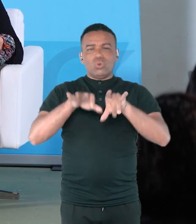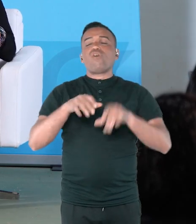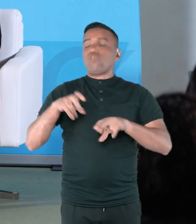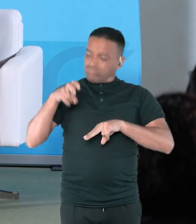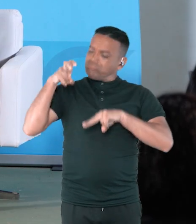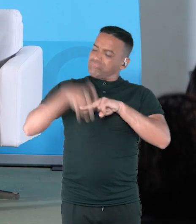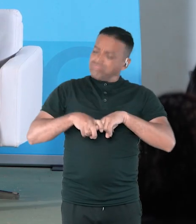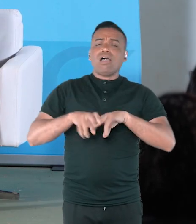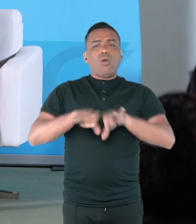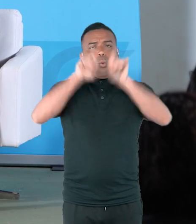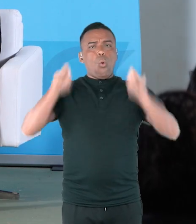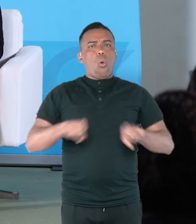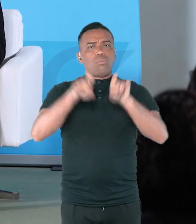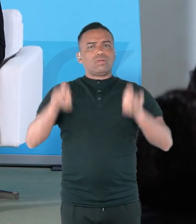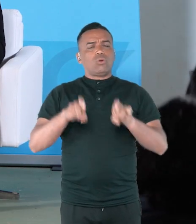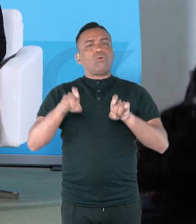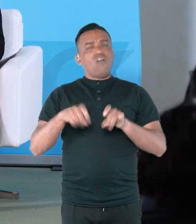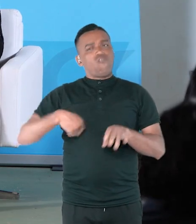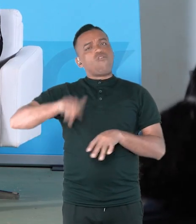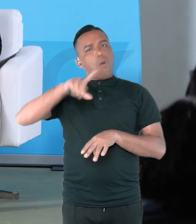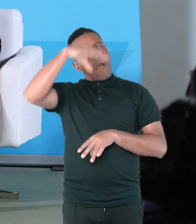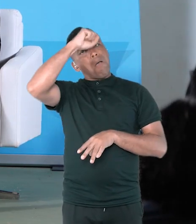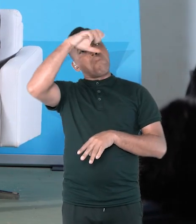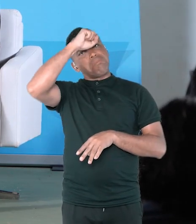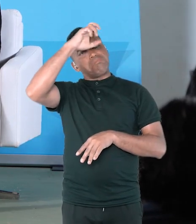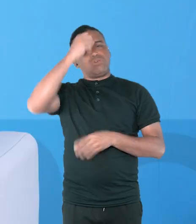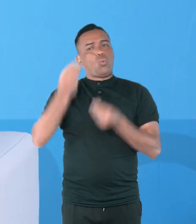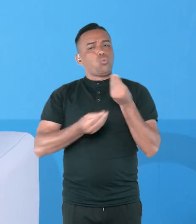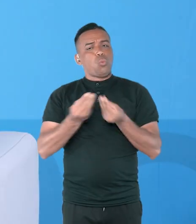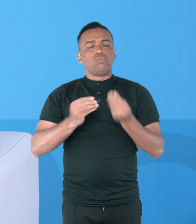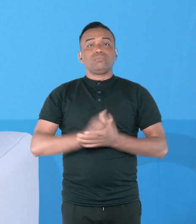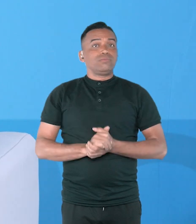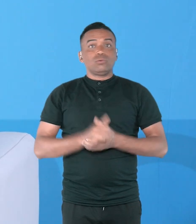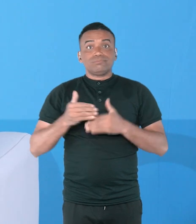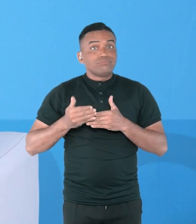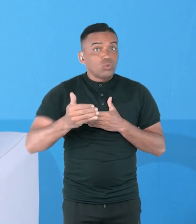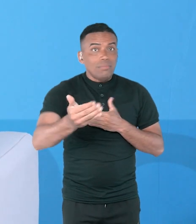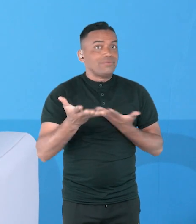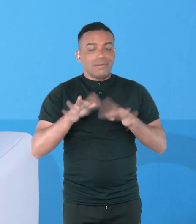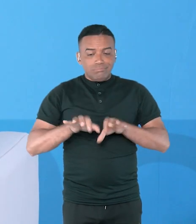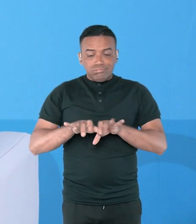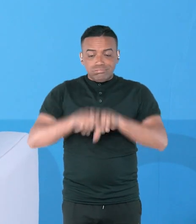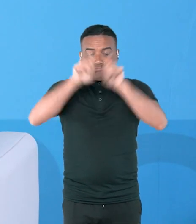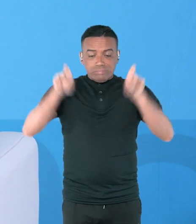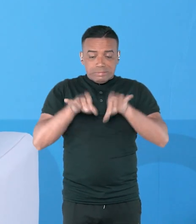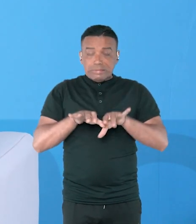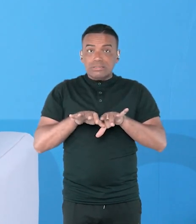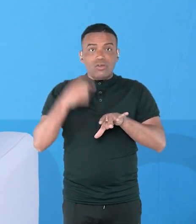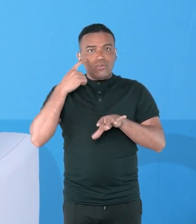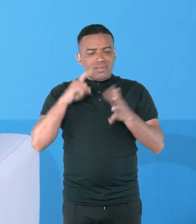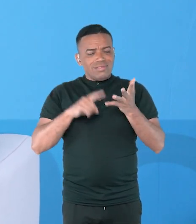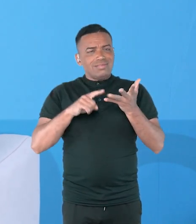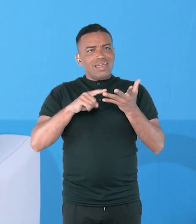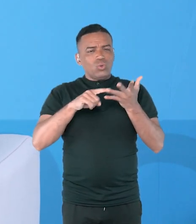2 meses, aí eu falei, vou sentar no computador. Aí eu sentei, vou aprender esse negócio. Como é que funciona assim? Aí comecei a digitar